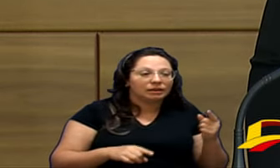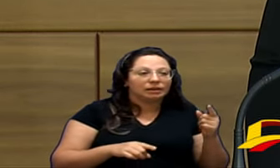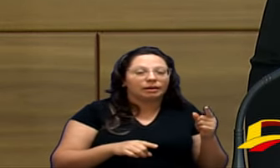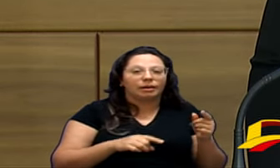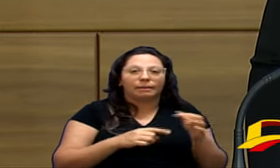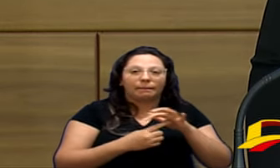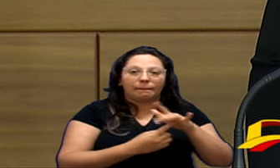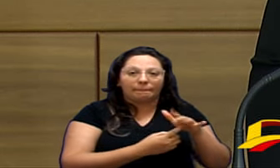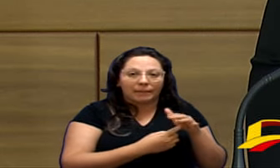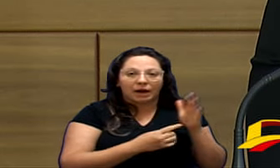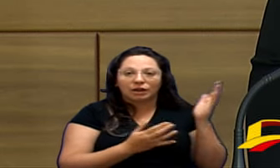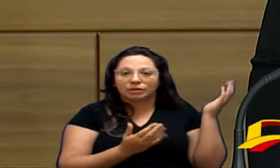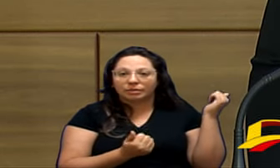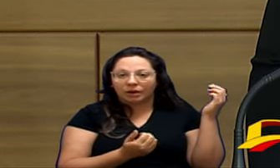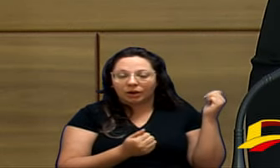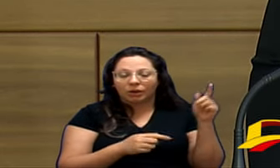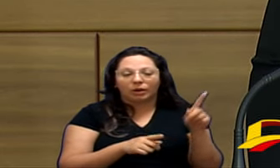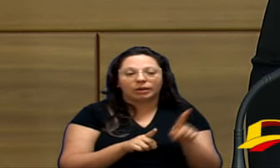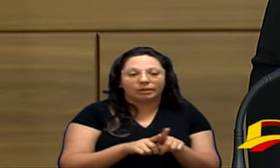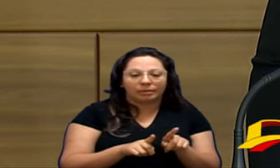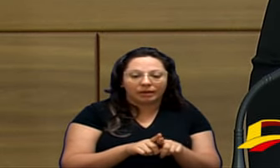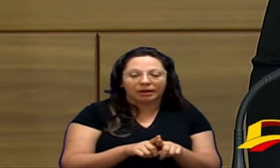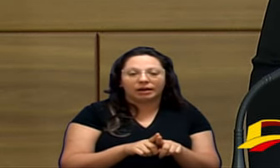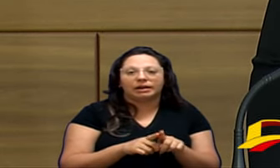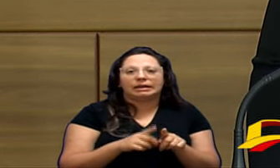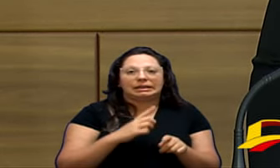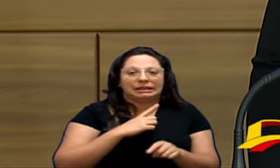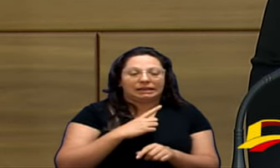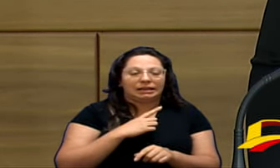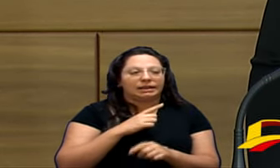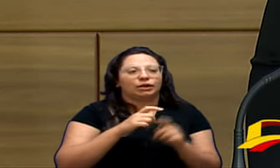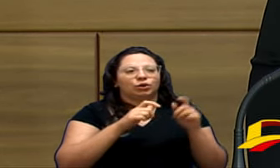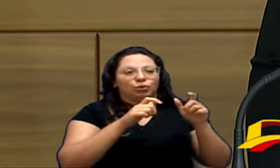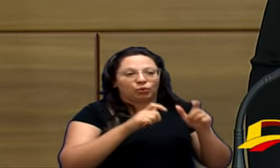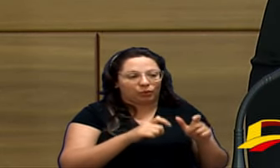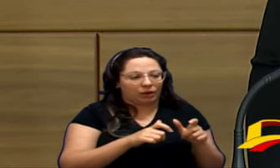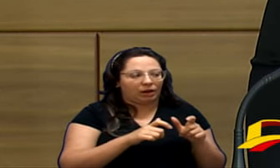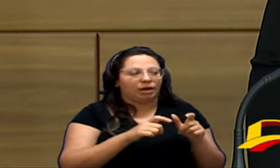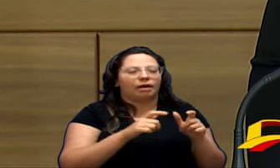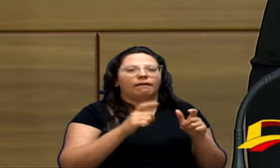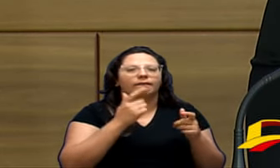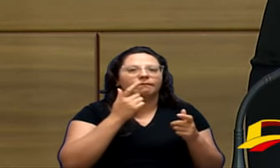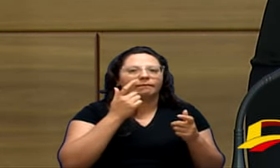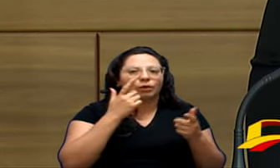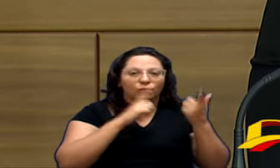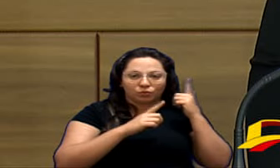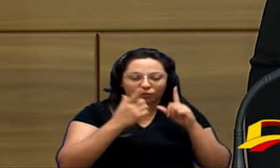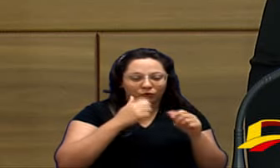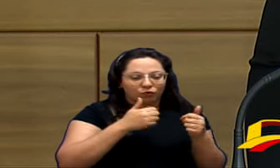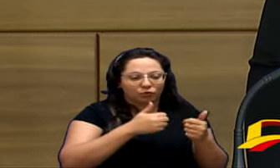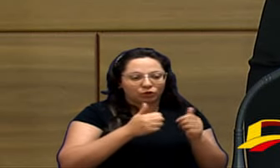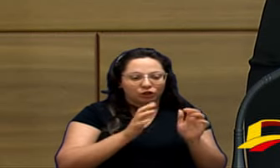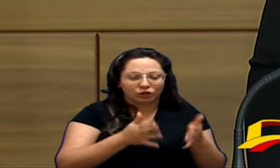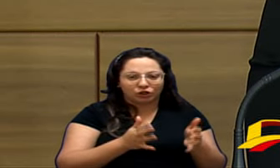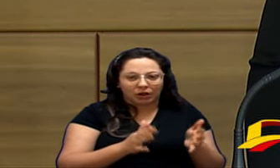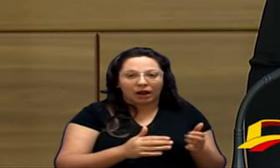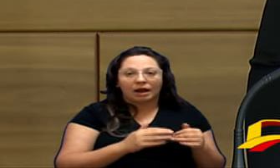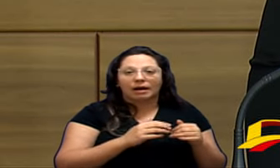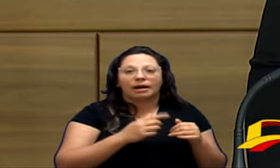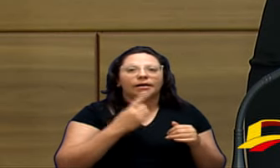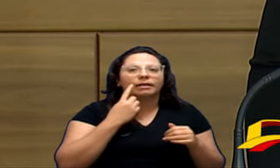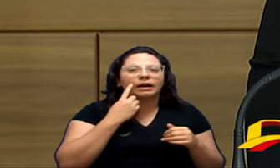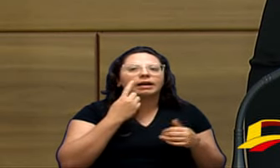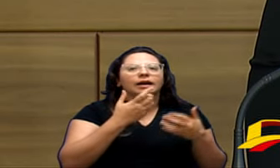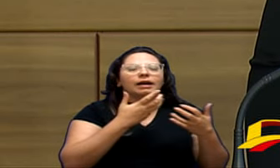iop que é inspetoria de Operações Especiais é uma base que tá funcionando também ali na região E aí ideia expandir isso